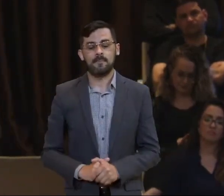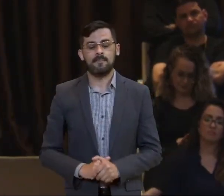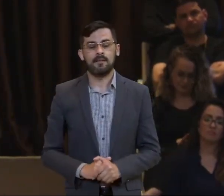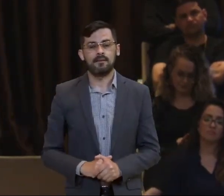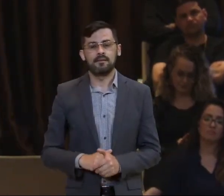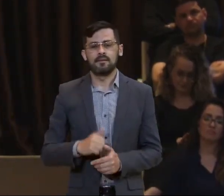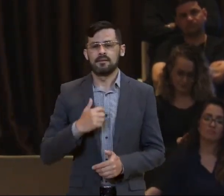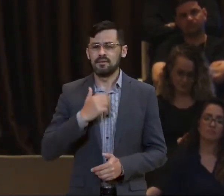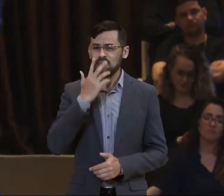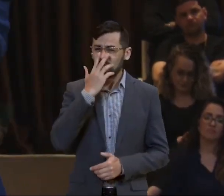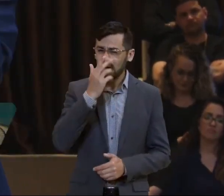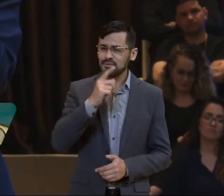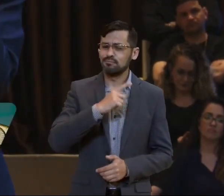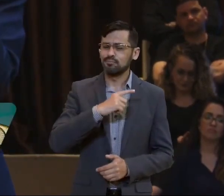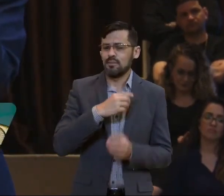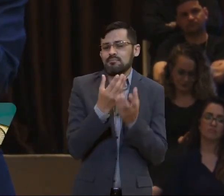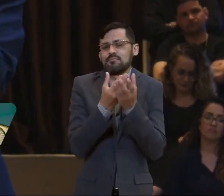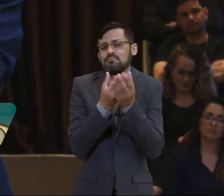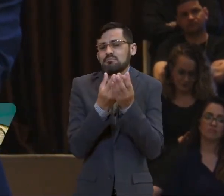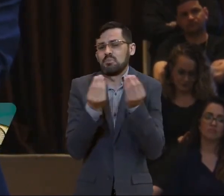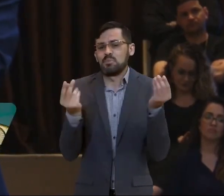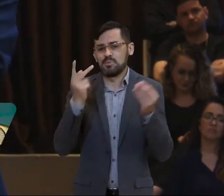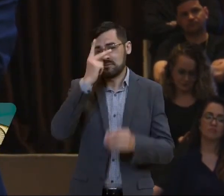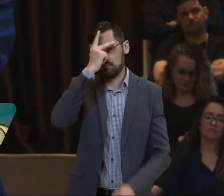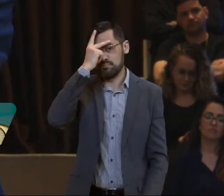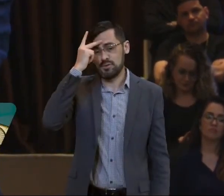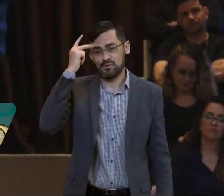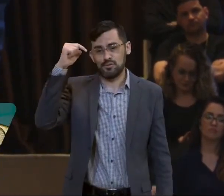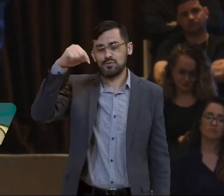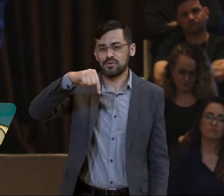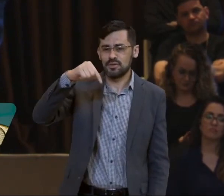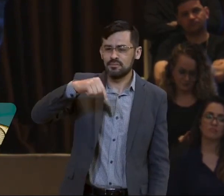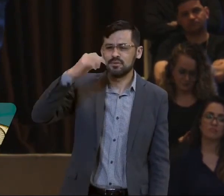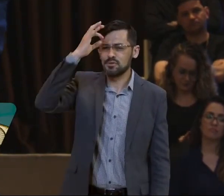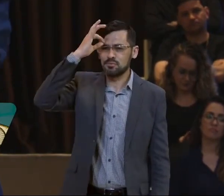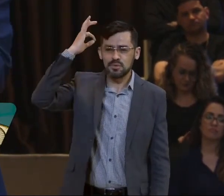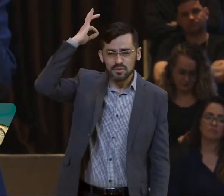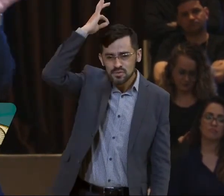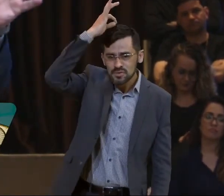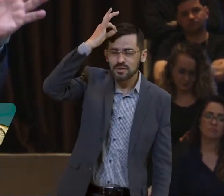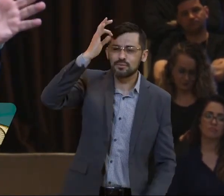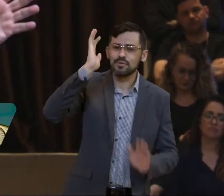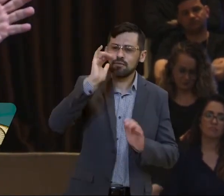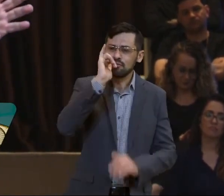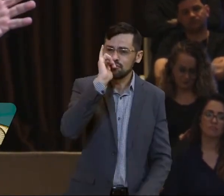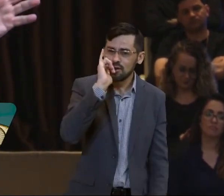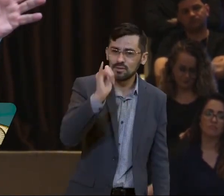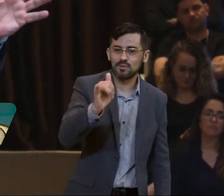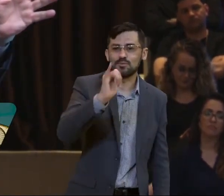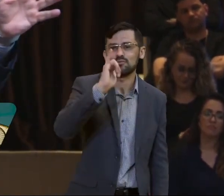Eu acho que tem tanta gente aqui que o Espírito Santo já ministrou na vida,